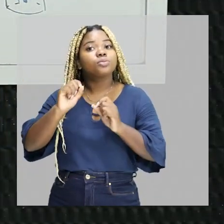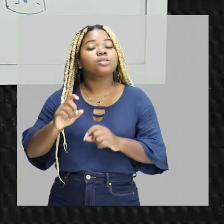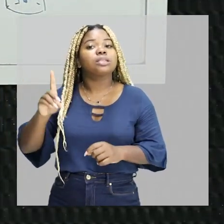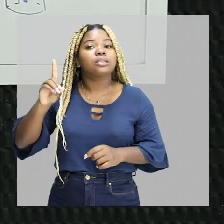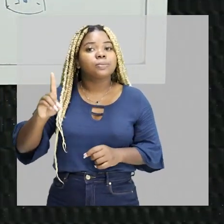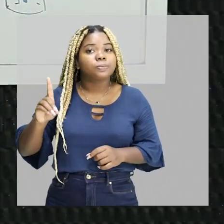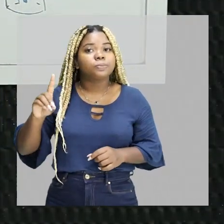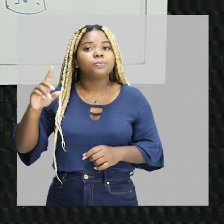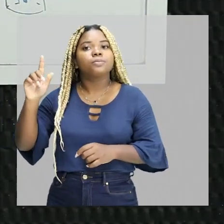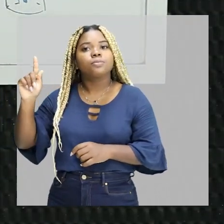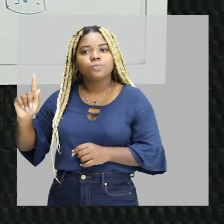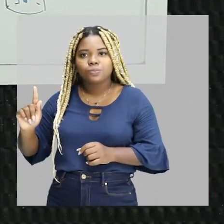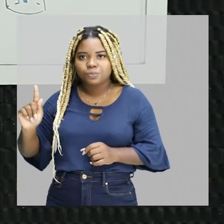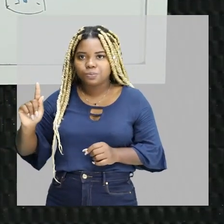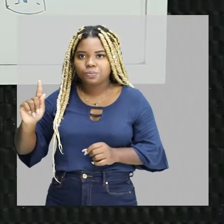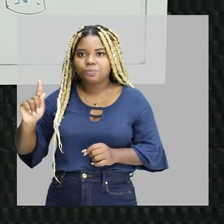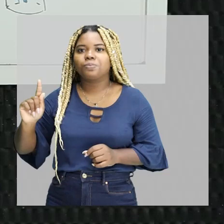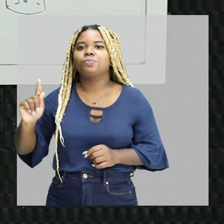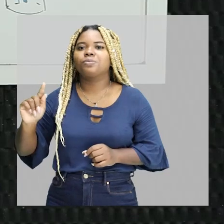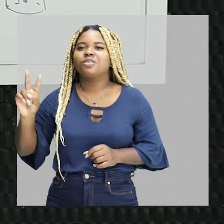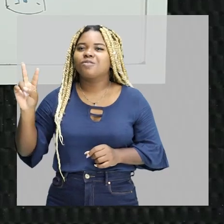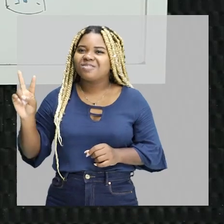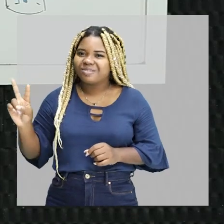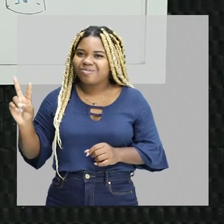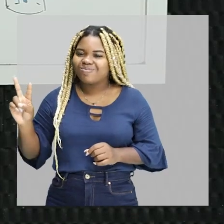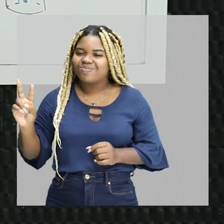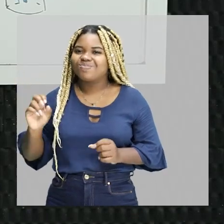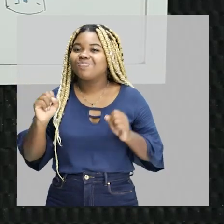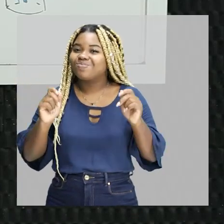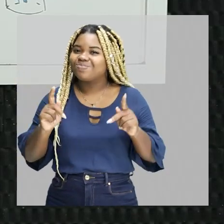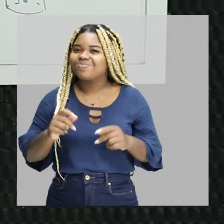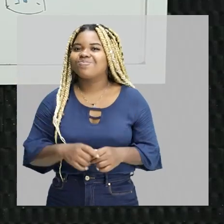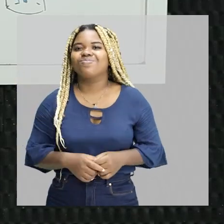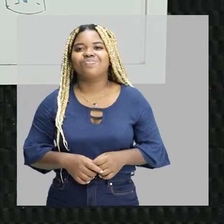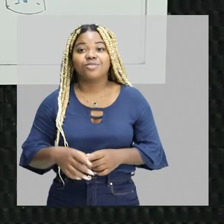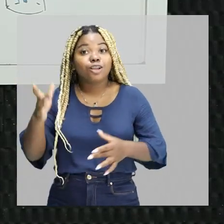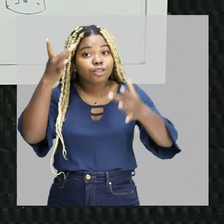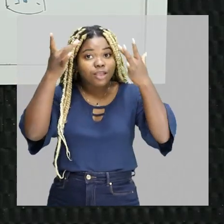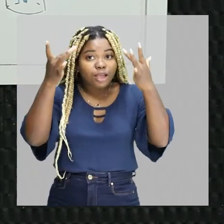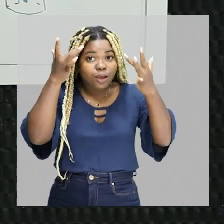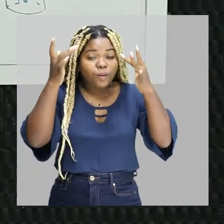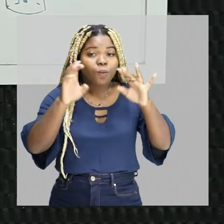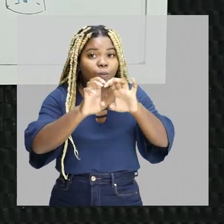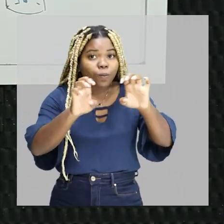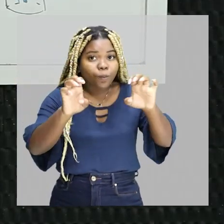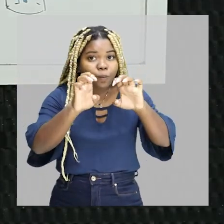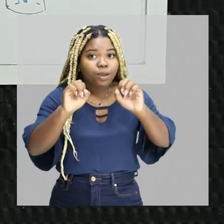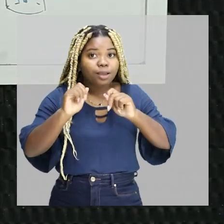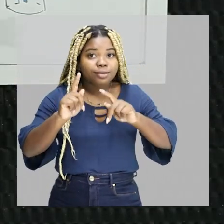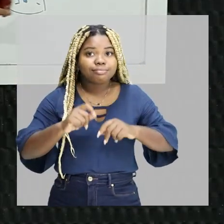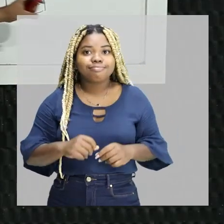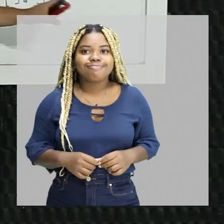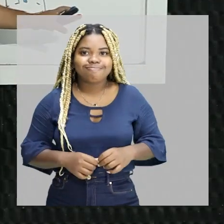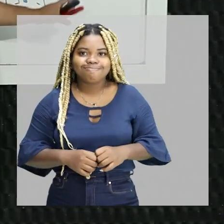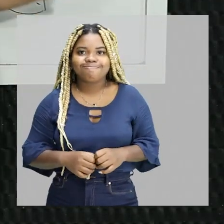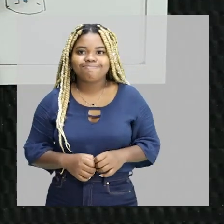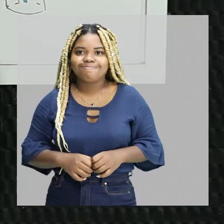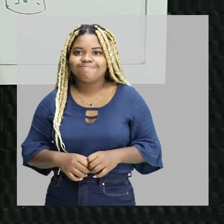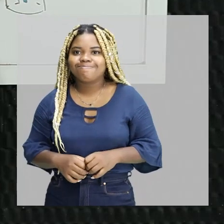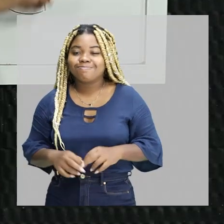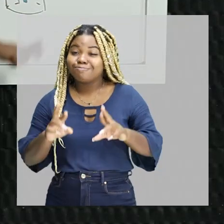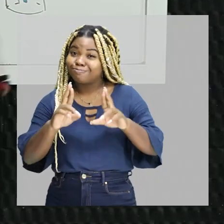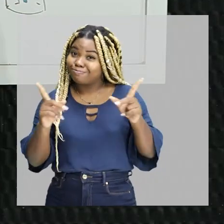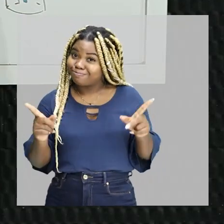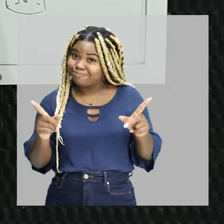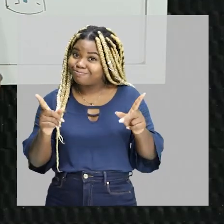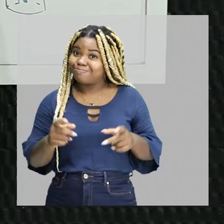densidade, gravidade e volume. Tá certo? E volume. Tá certo? Então, Essa é a